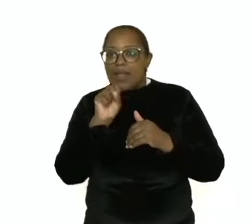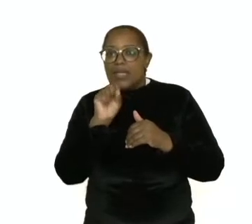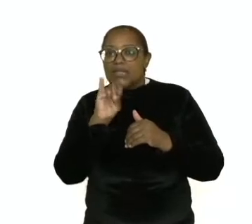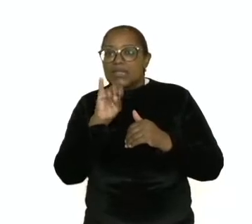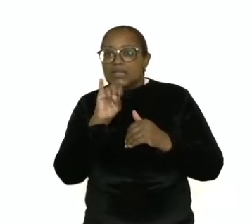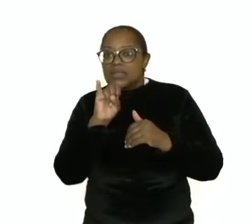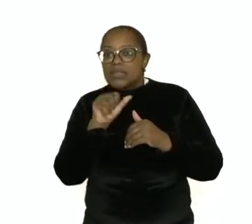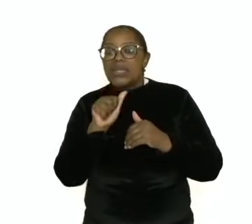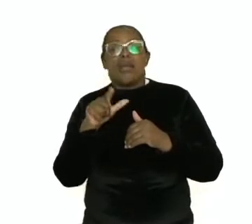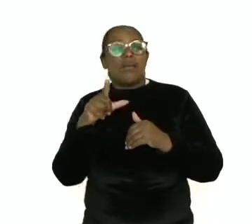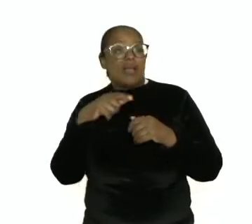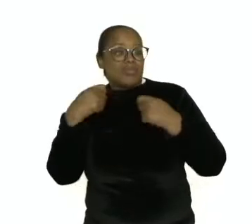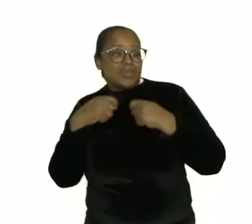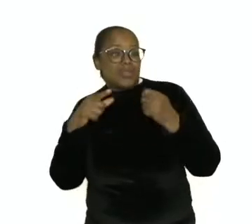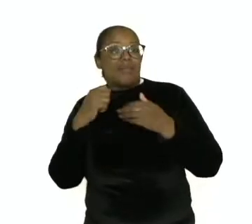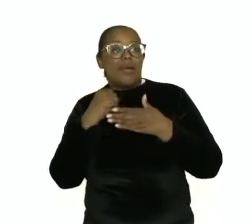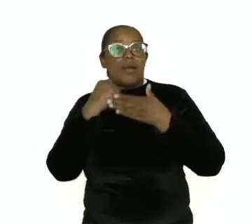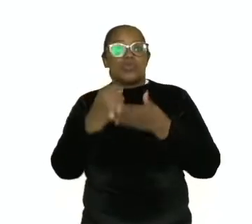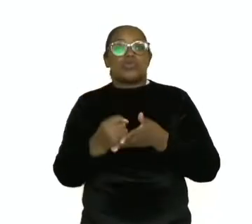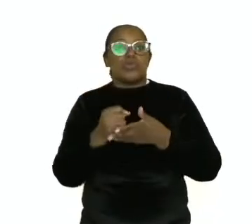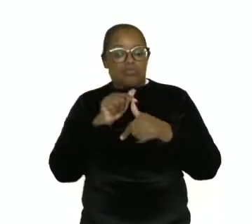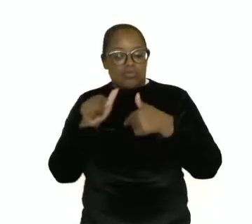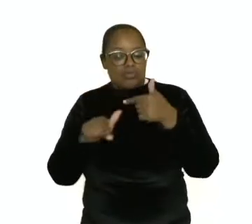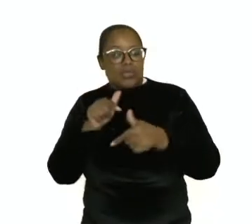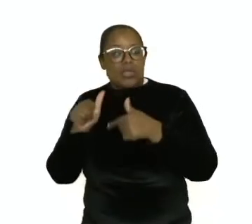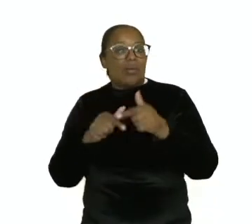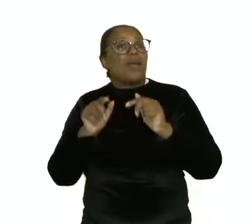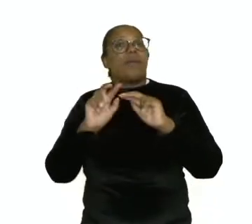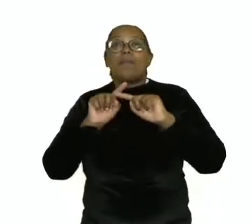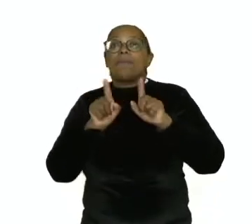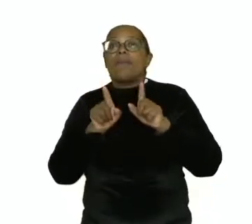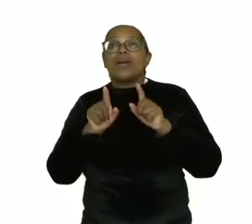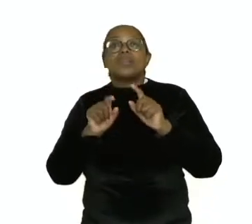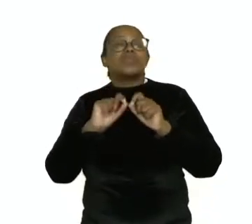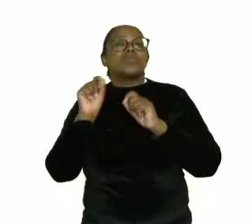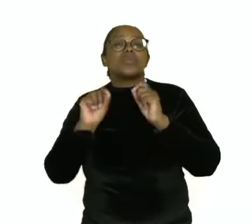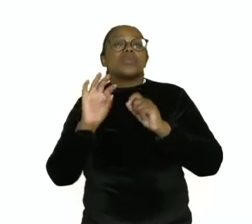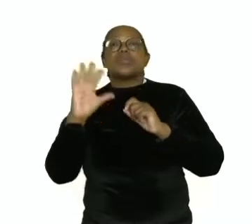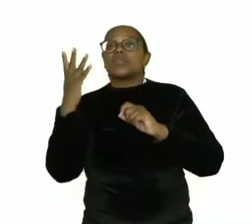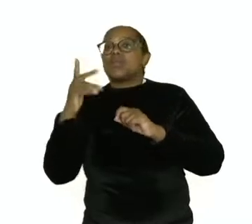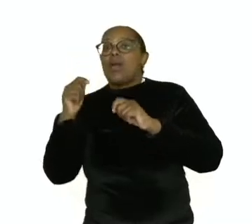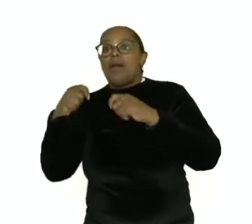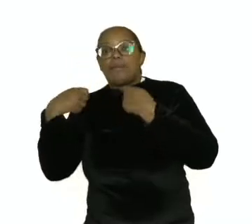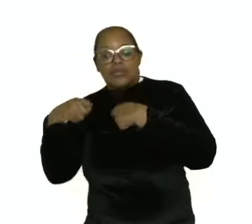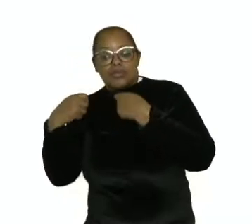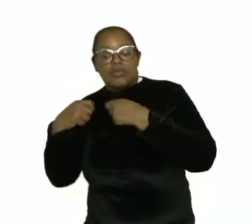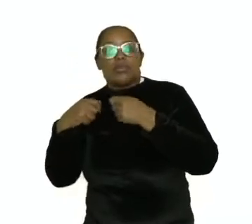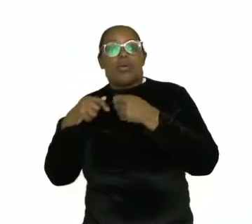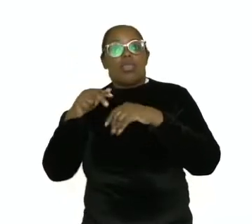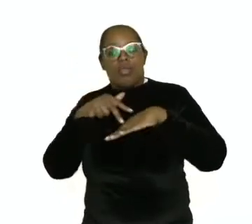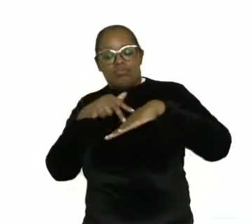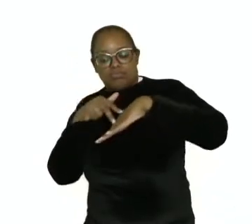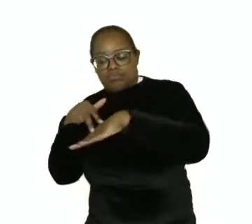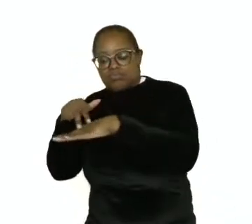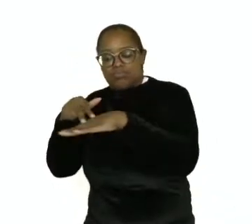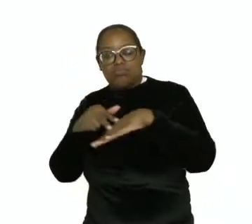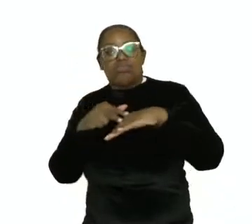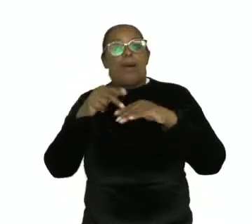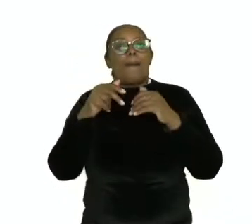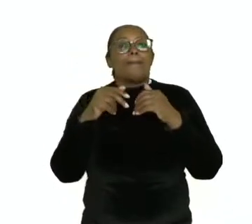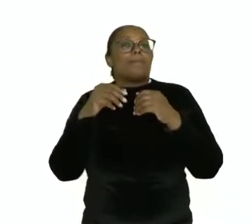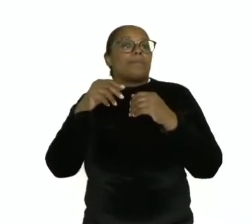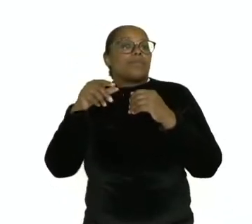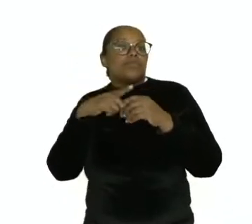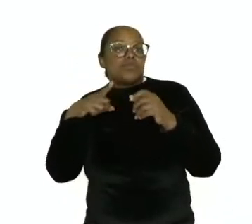de construir embarcações para ajudar no trabalho. Porém, passaram a deslizar nas ondas havaianas com tábuas de madeiras também